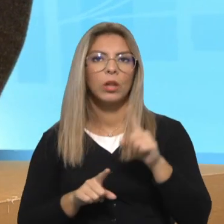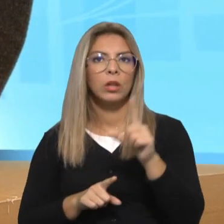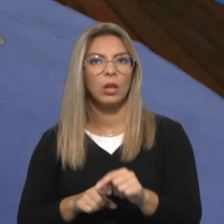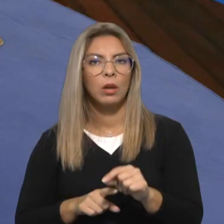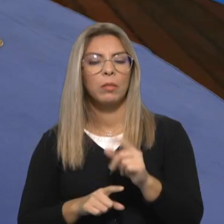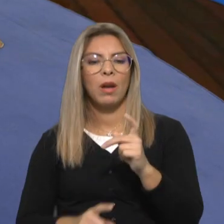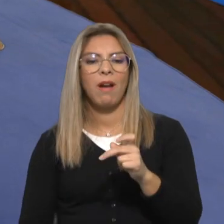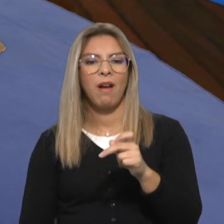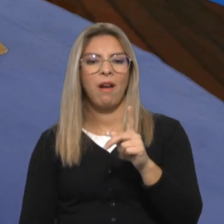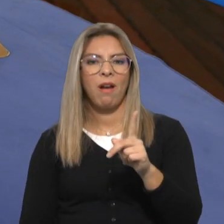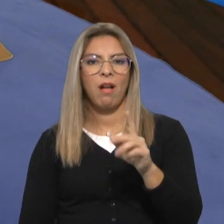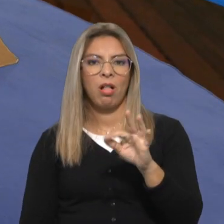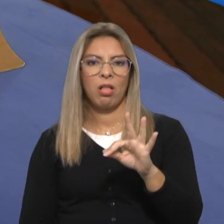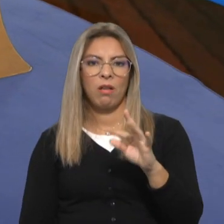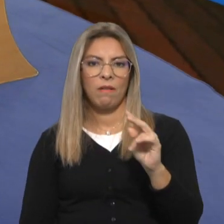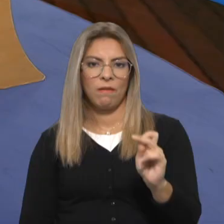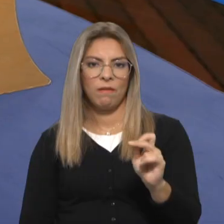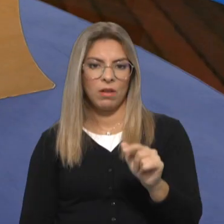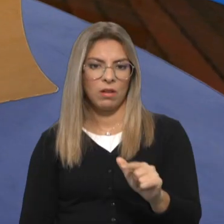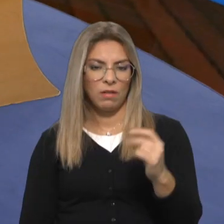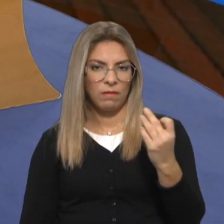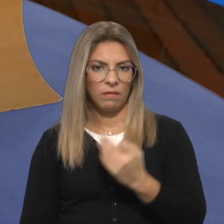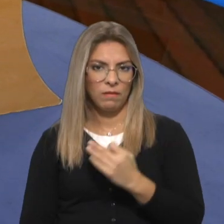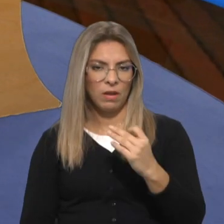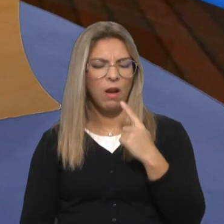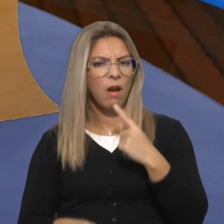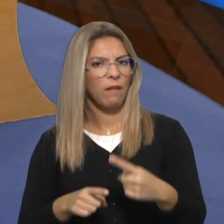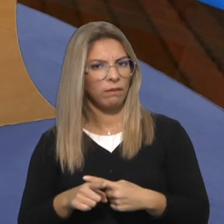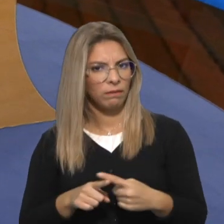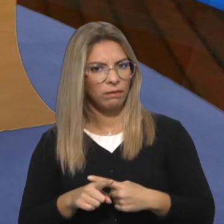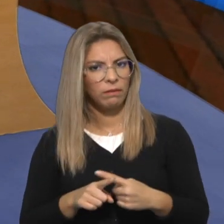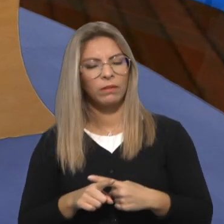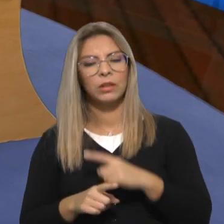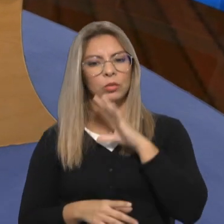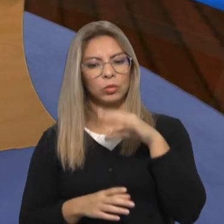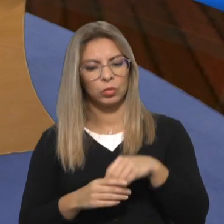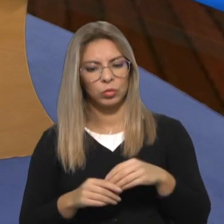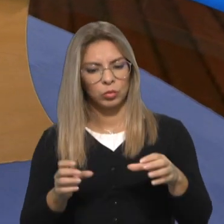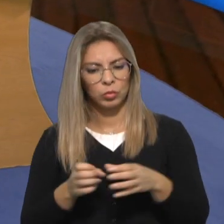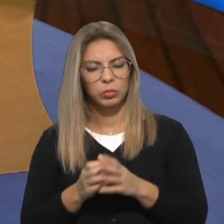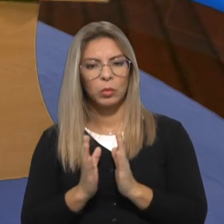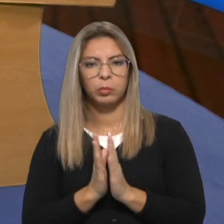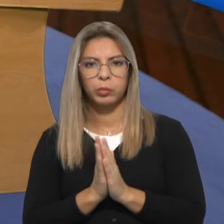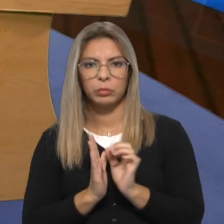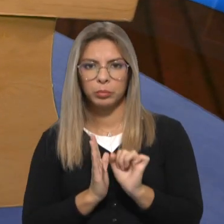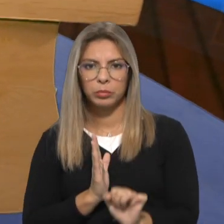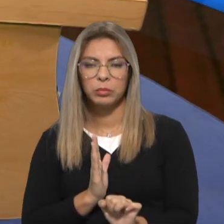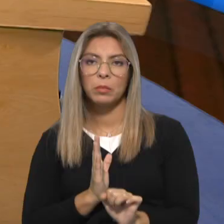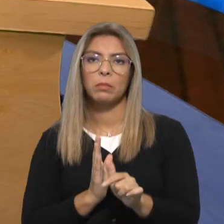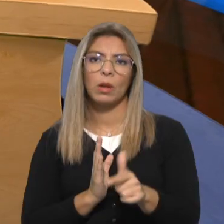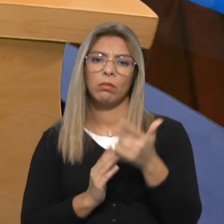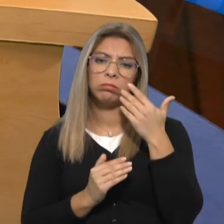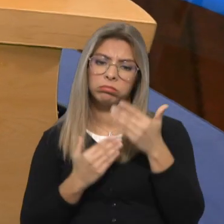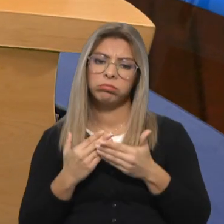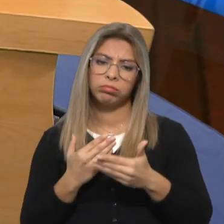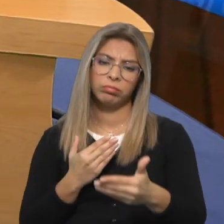que estão agora a ser uma experiência muito interessante na nossa Igreja Católica e que, de facto, partem